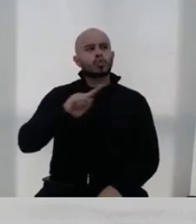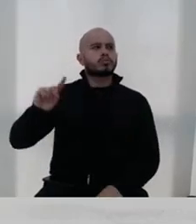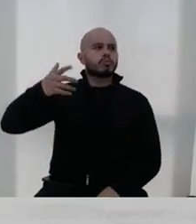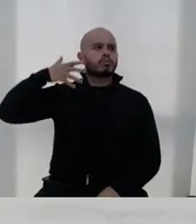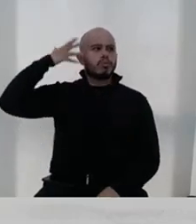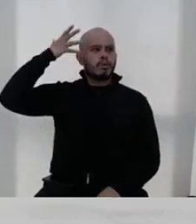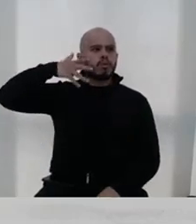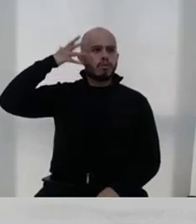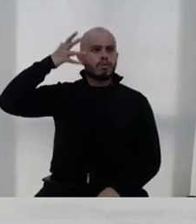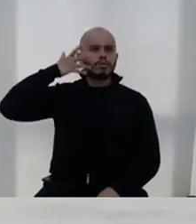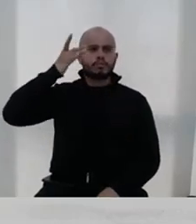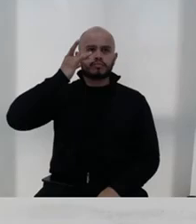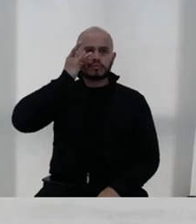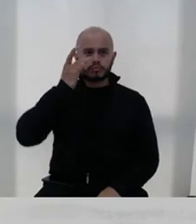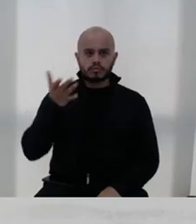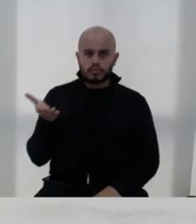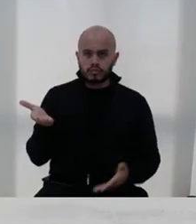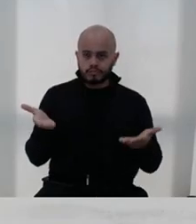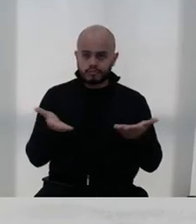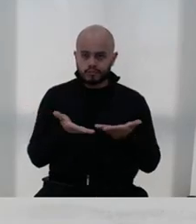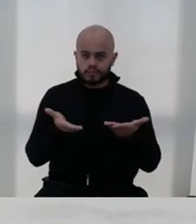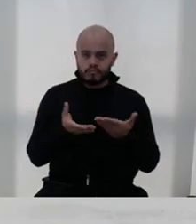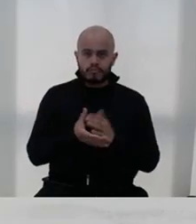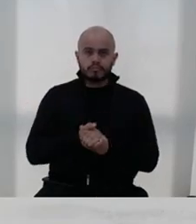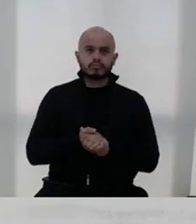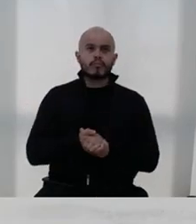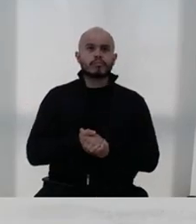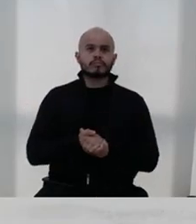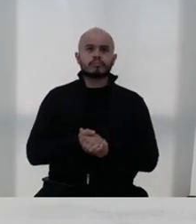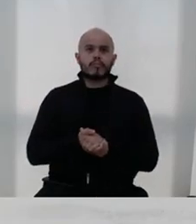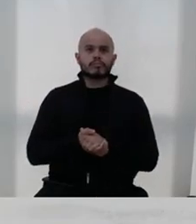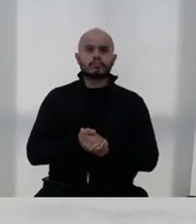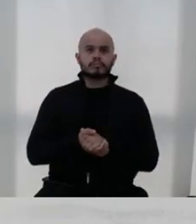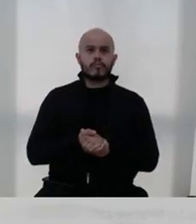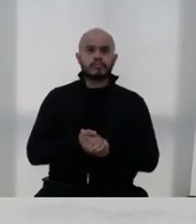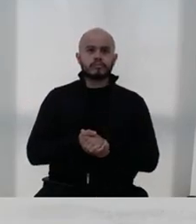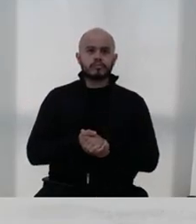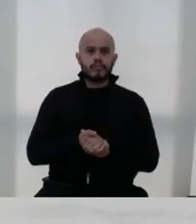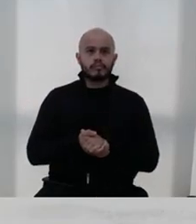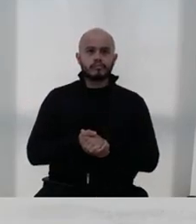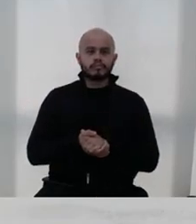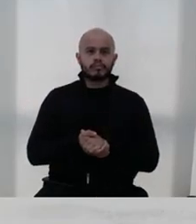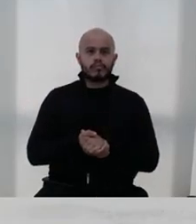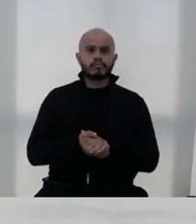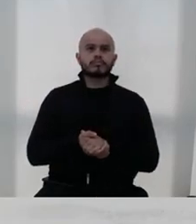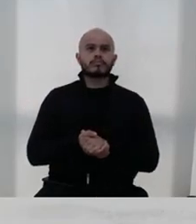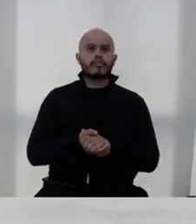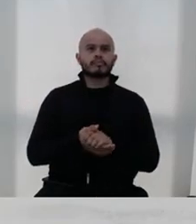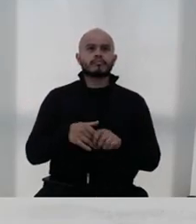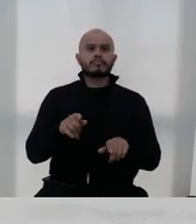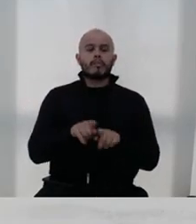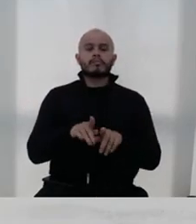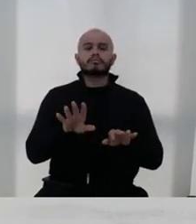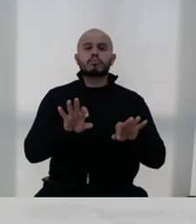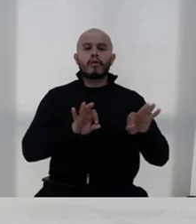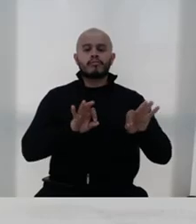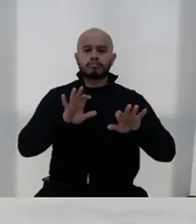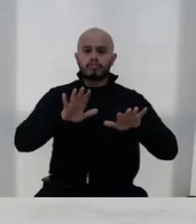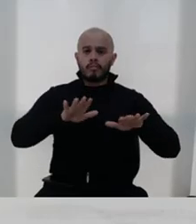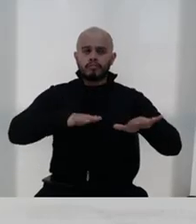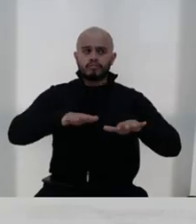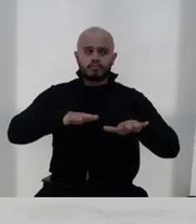manifestação presencial aqui do nosso momento aberto, o representante da União dos Movimentos de Moradia de São Paulo,